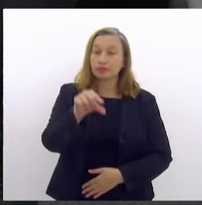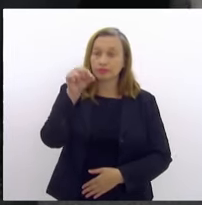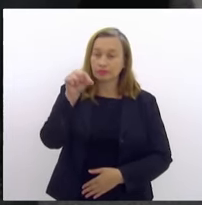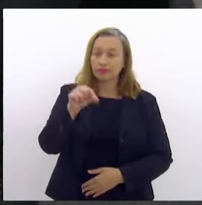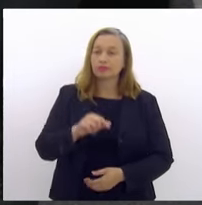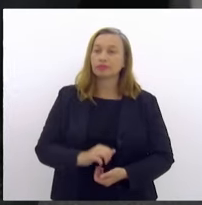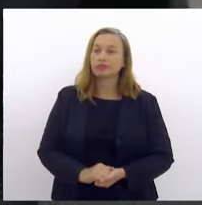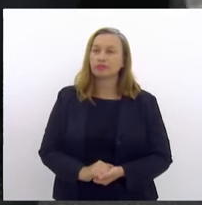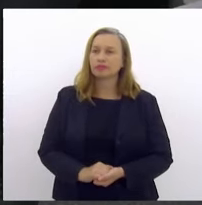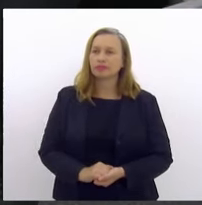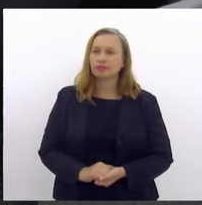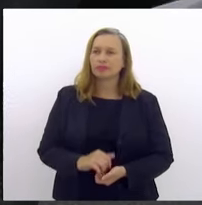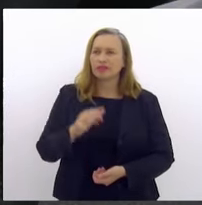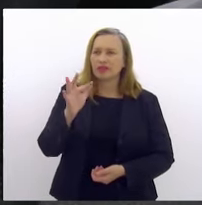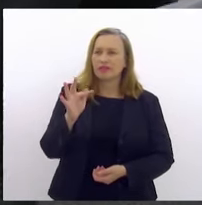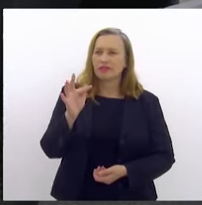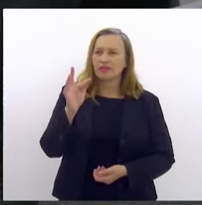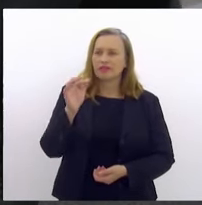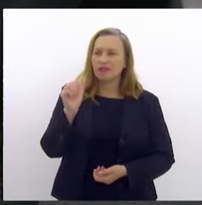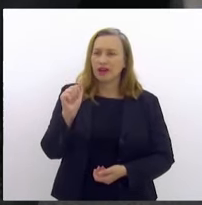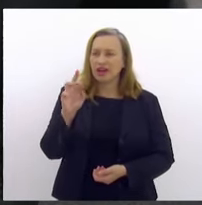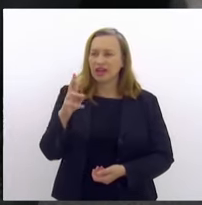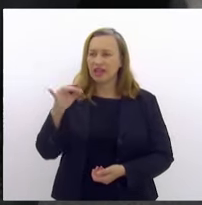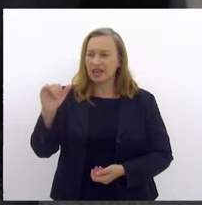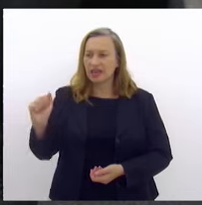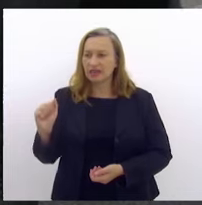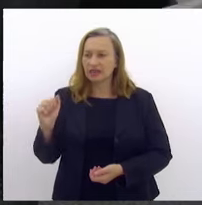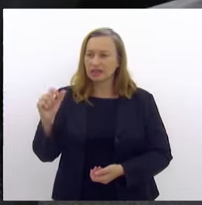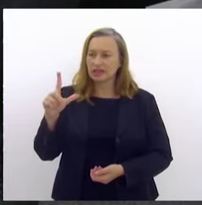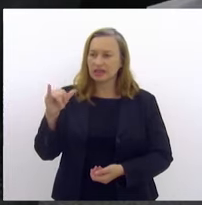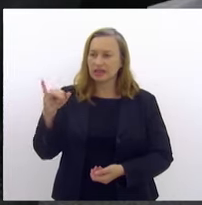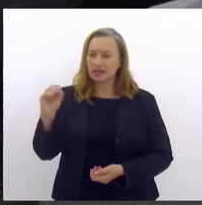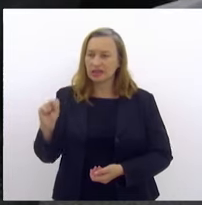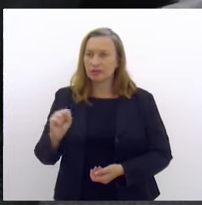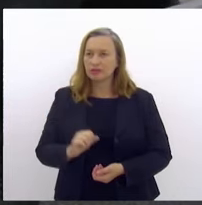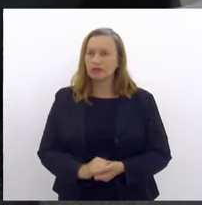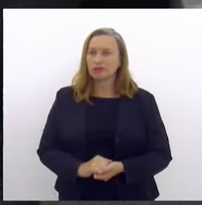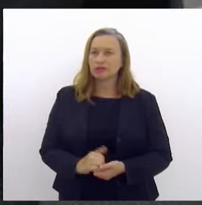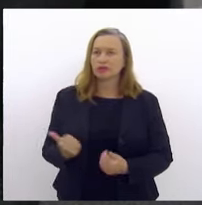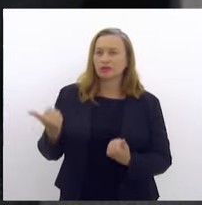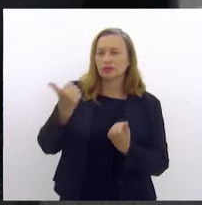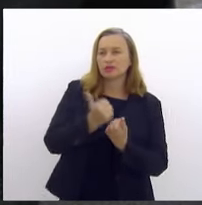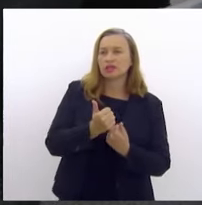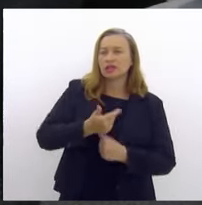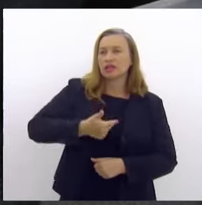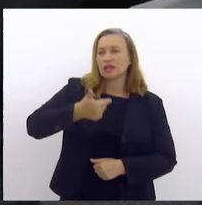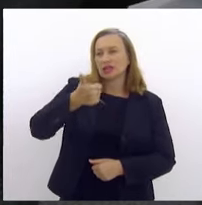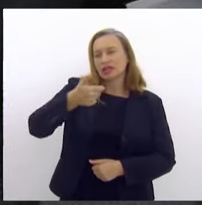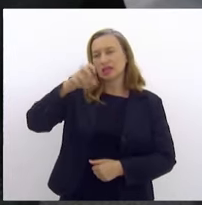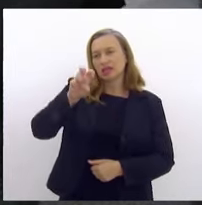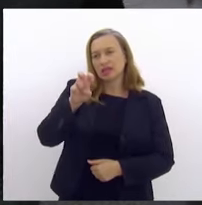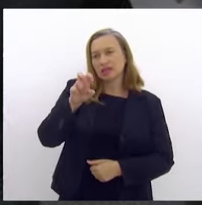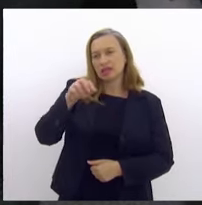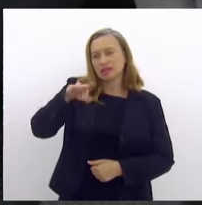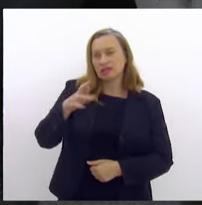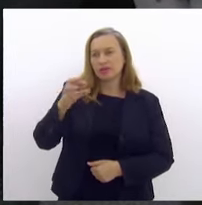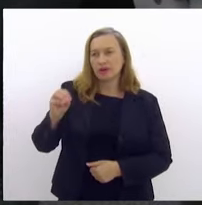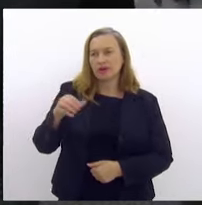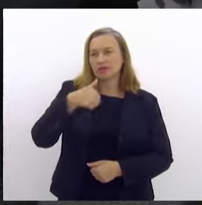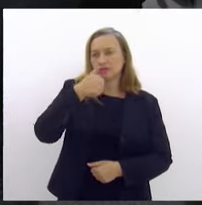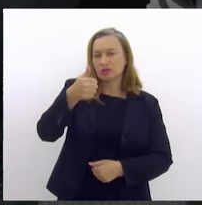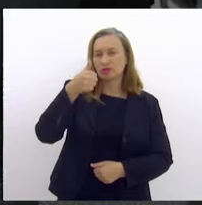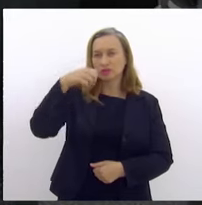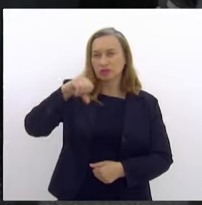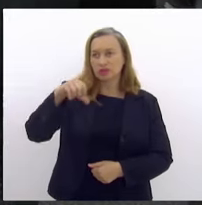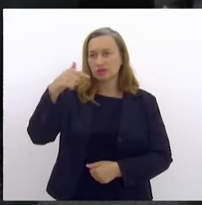almirante Faria Lima, que tomou posse em 15 de março de